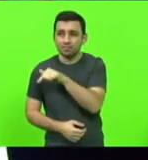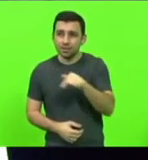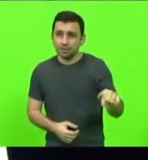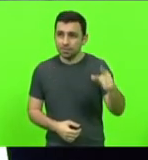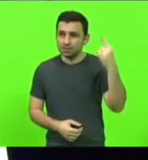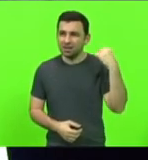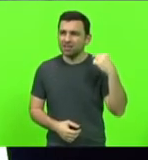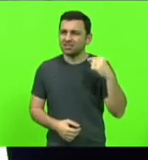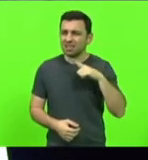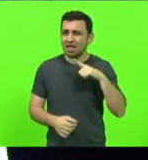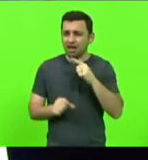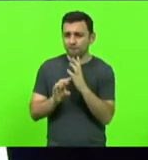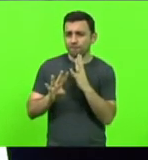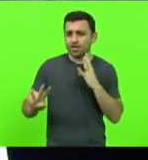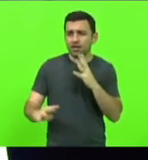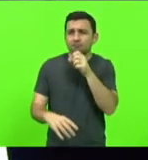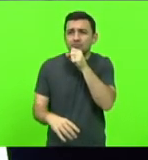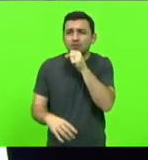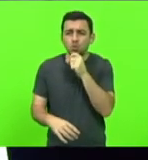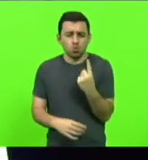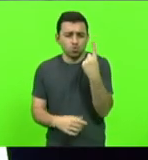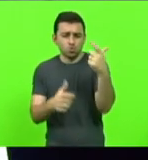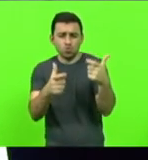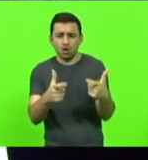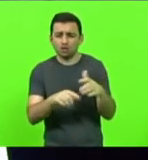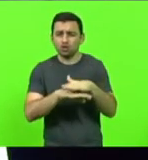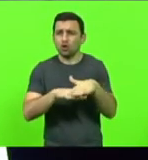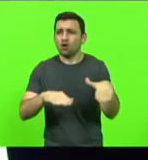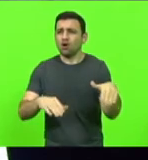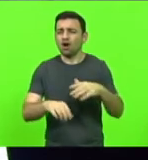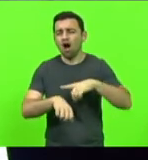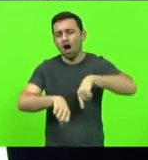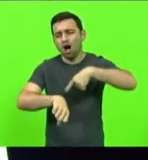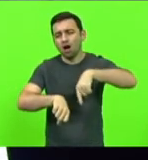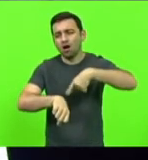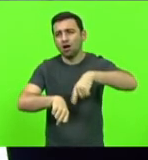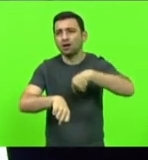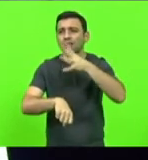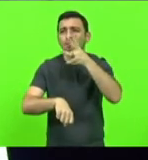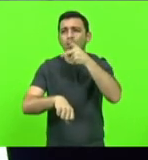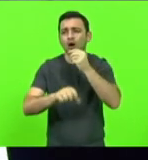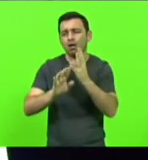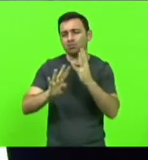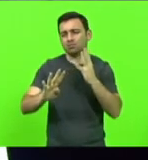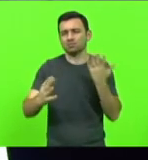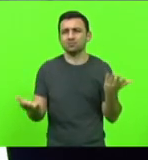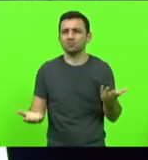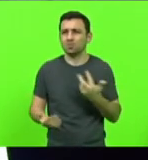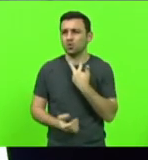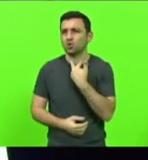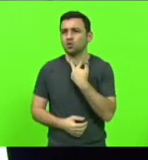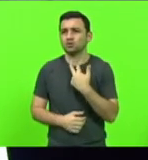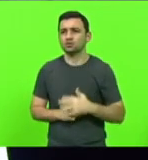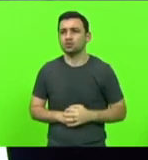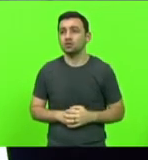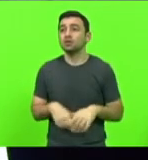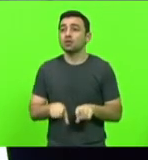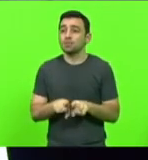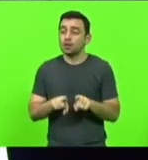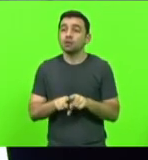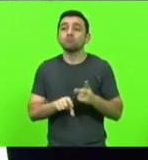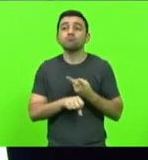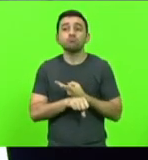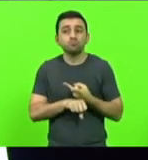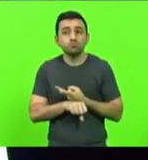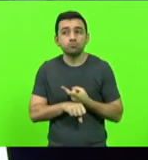de idosos, só tinha um ponto de vacinação, horas ali, isso não pode acontecer. A busca também